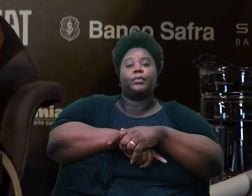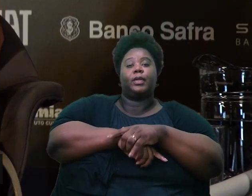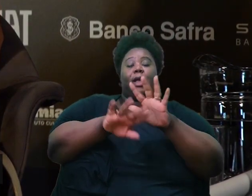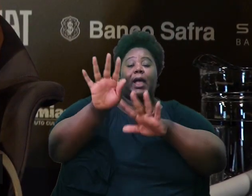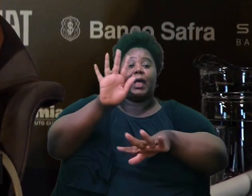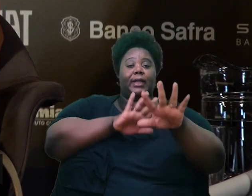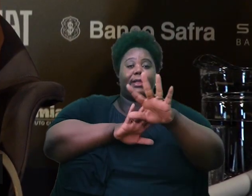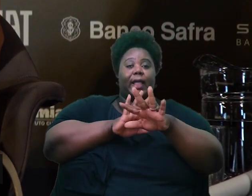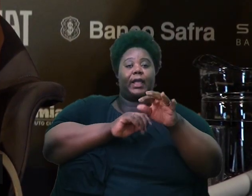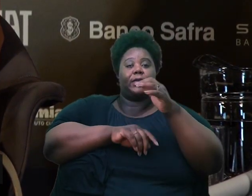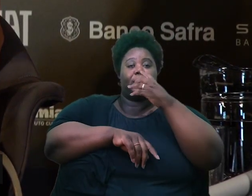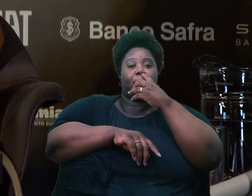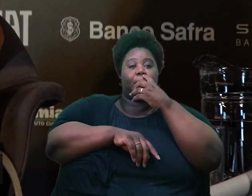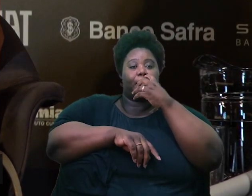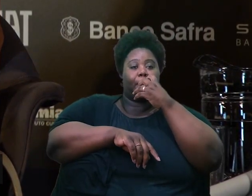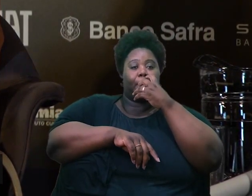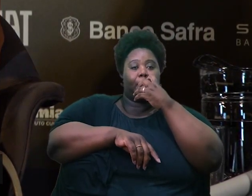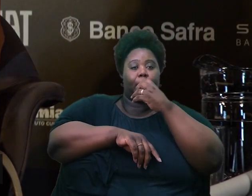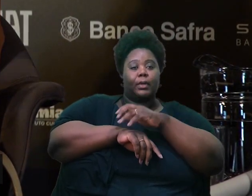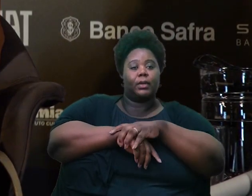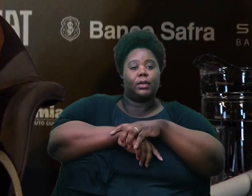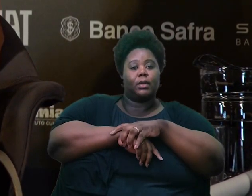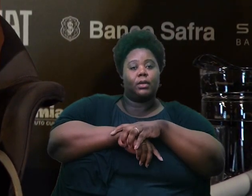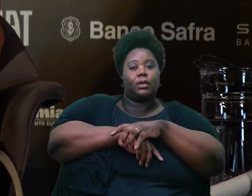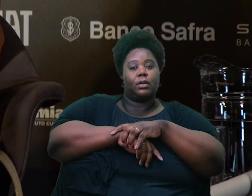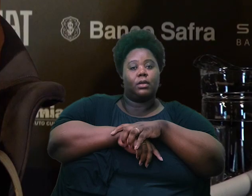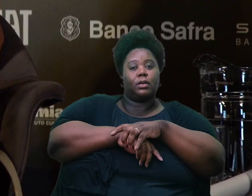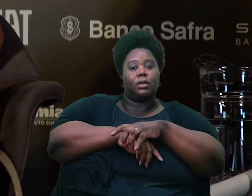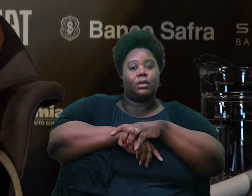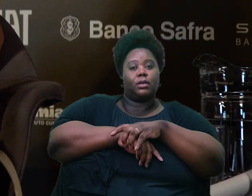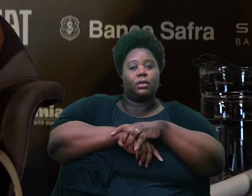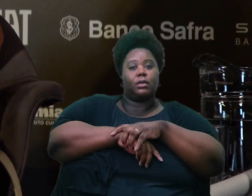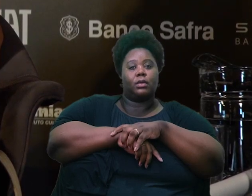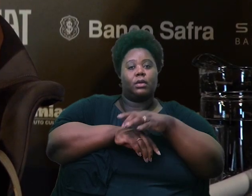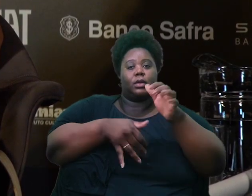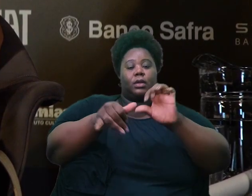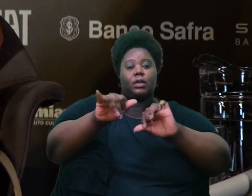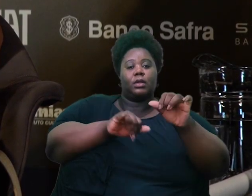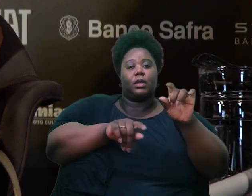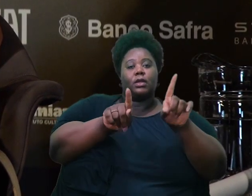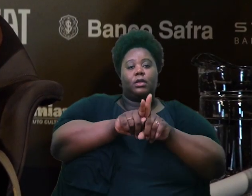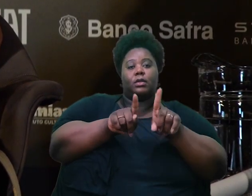estética, científica, tecnológica, isso é autodidatismo.